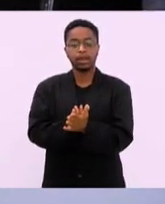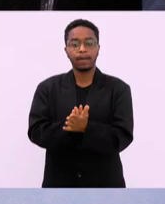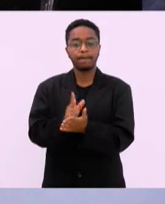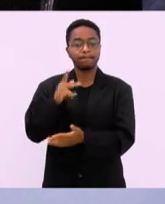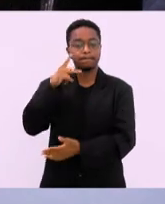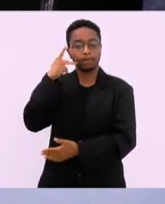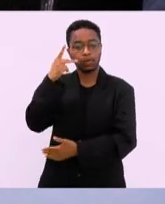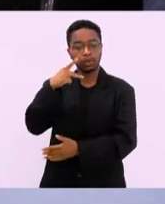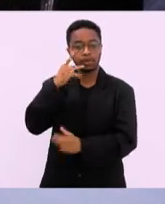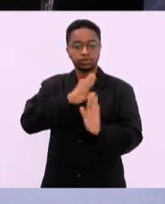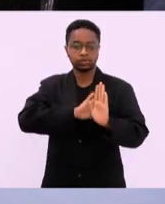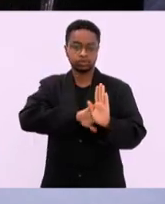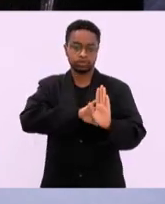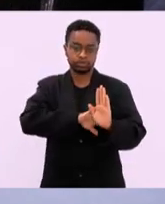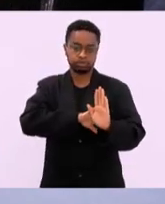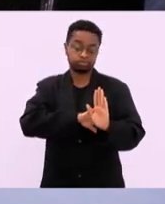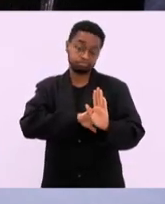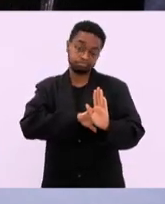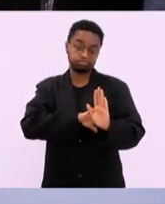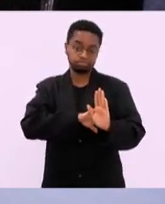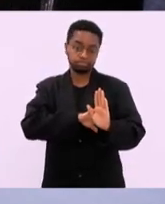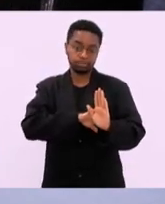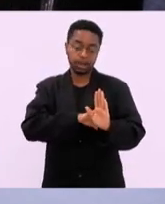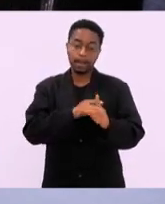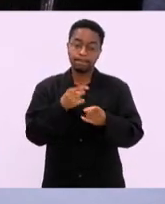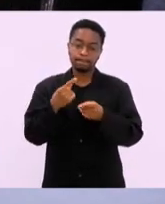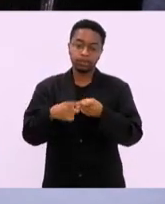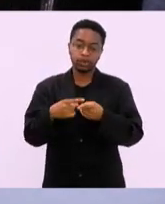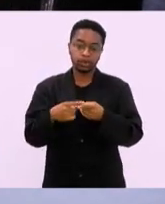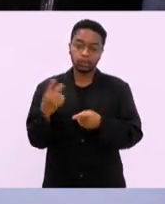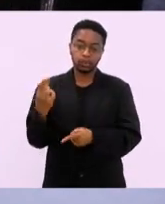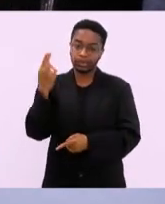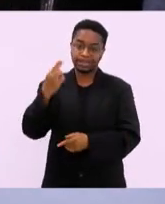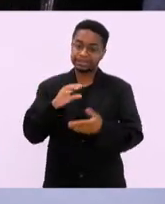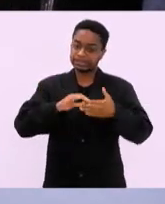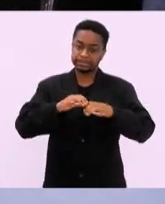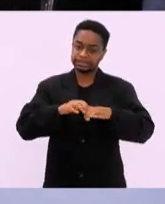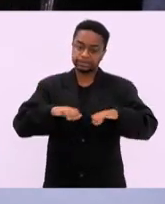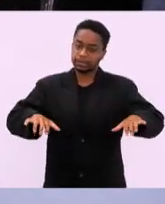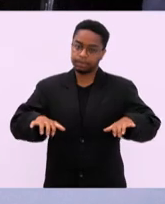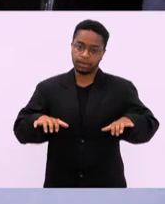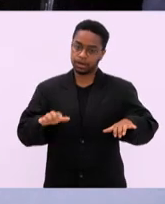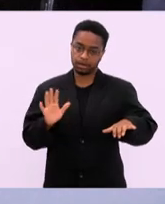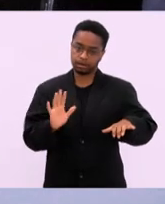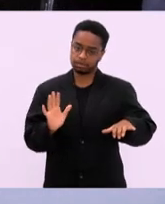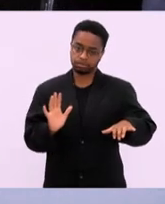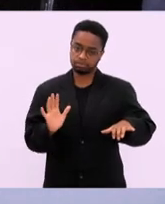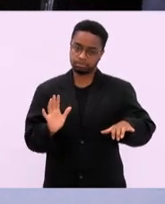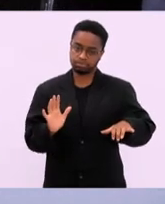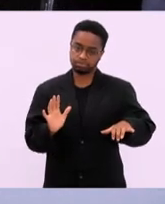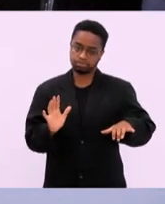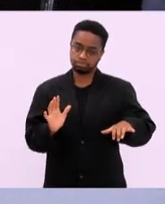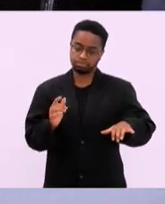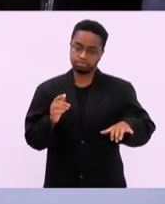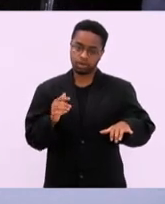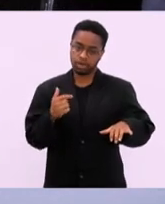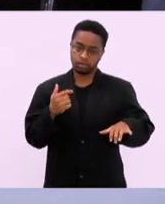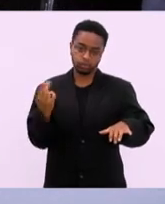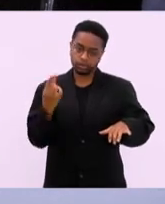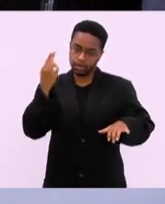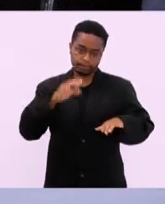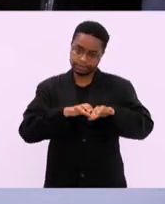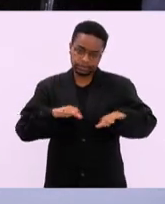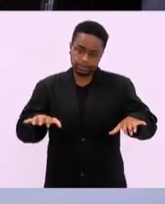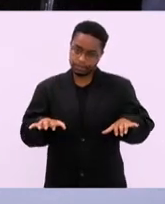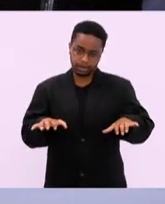político-ideológica, porque não se separa as duas coisas. Ideológica e política. Eu acho que sim, aí agregaria. Porque não se separa